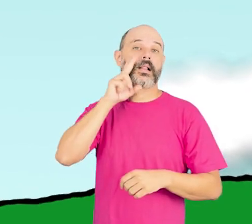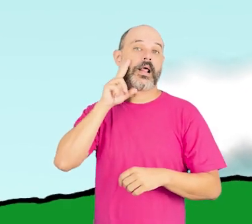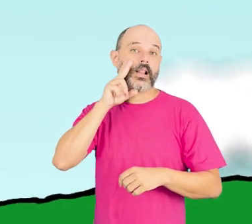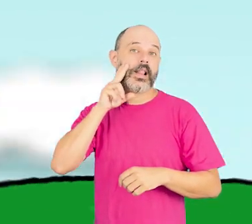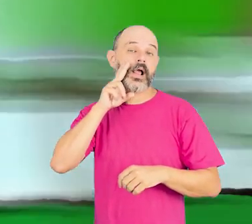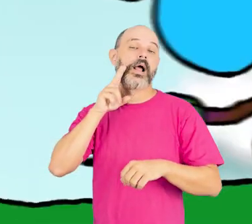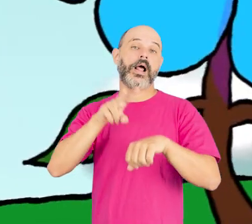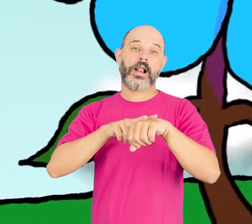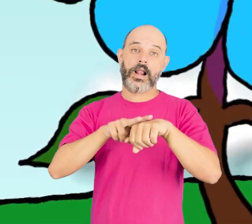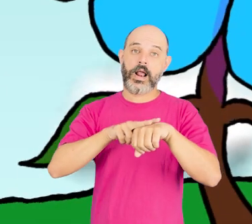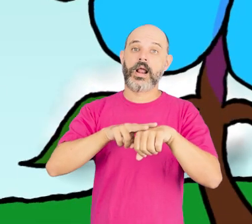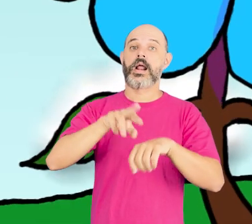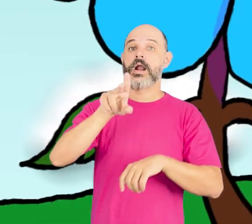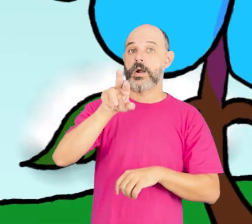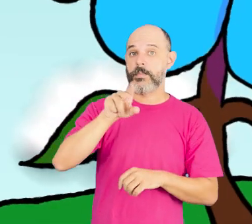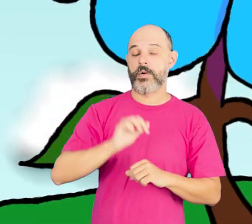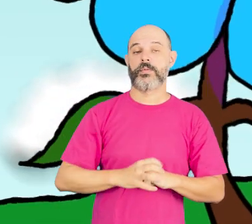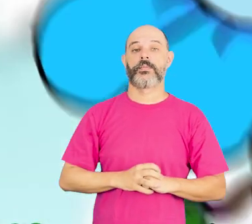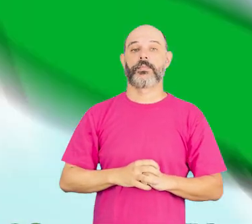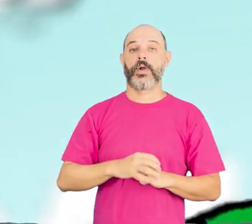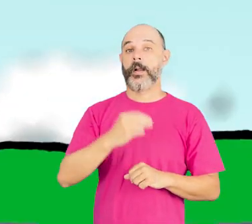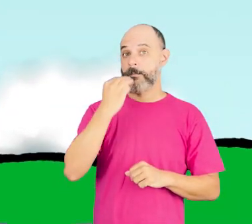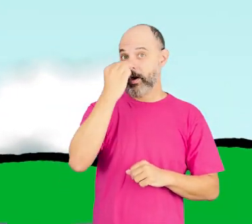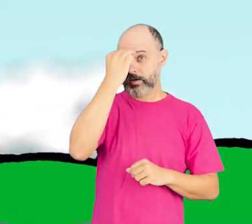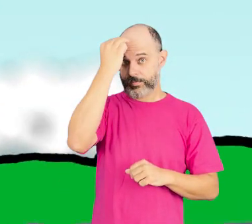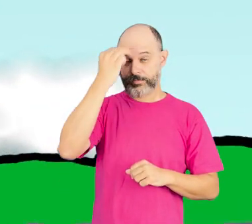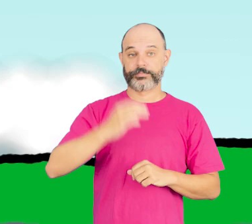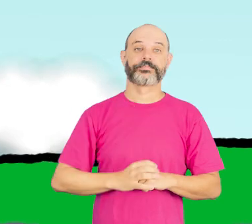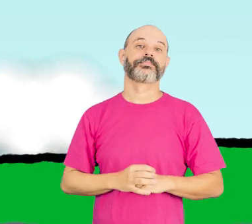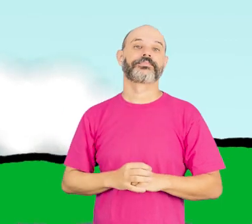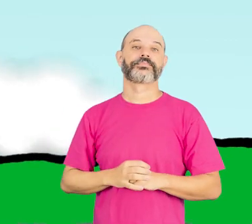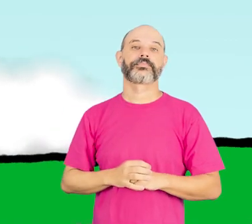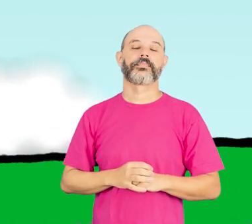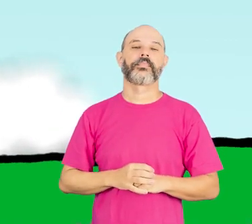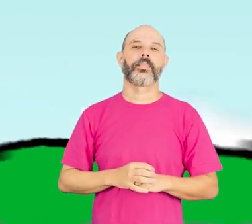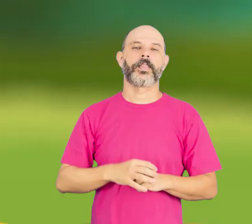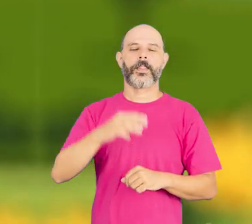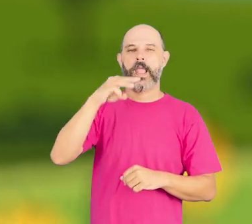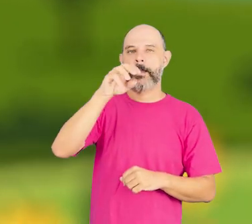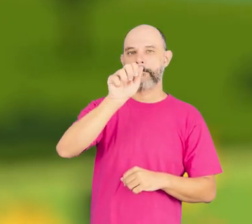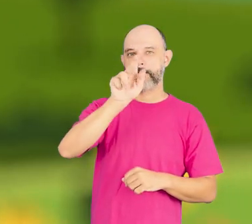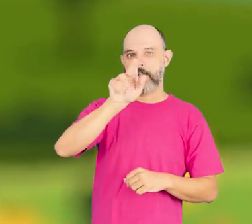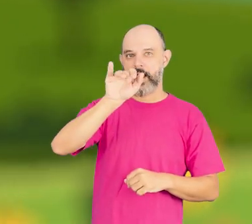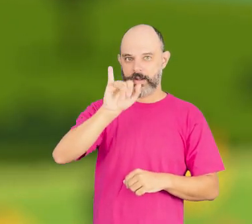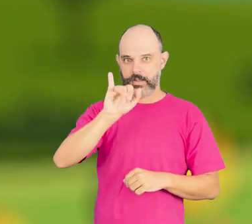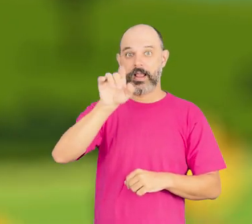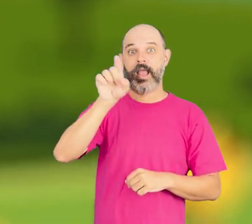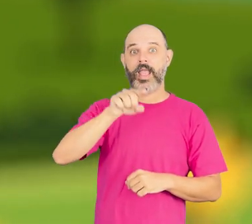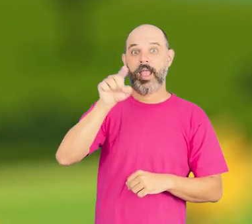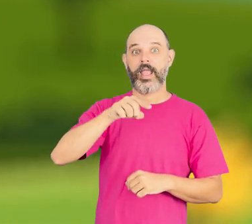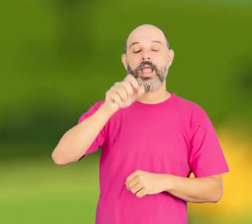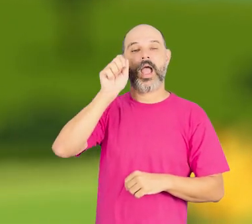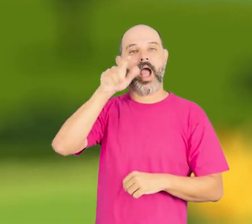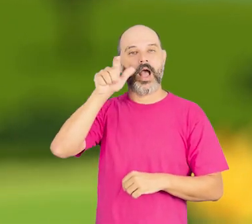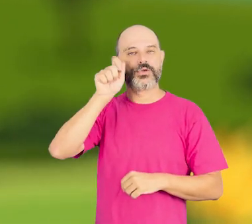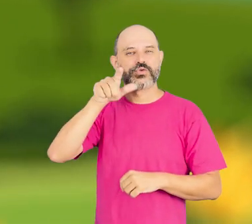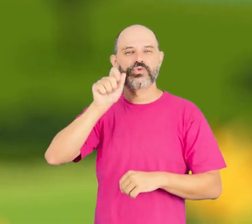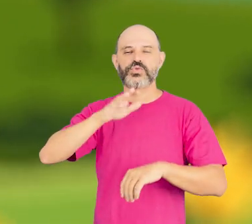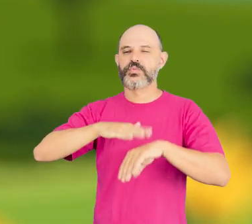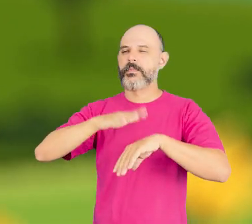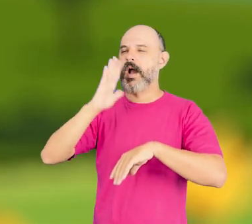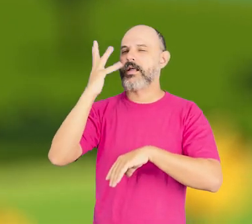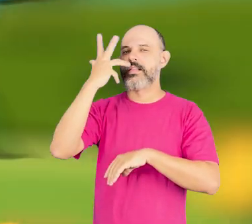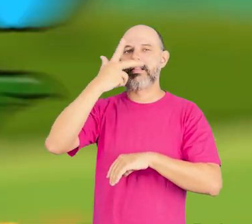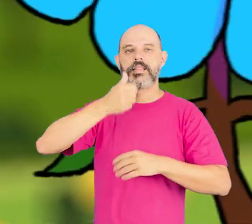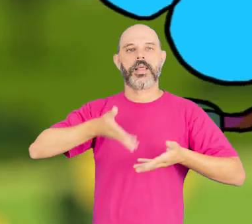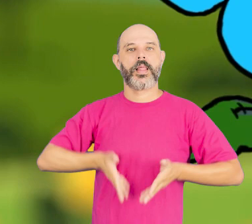irmãs, as Madalenas. A Mari nasceu primeiro. Era a florzinha azul mais linda de todo